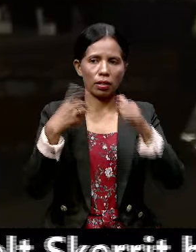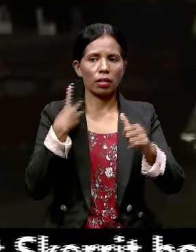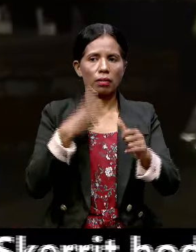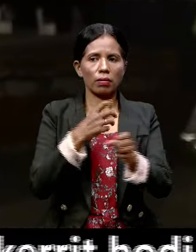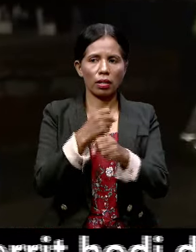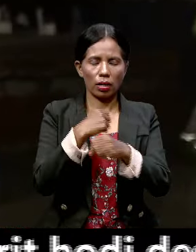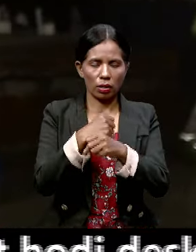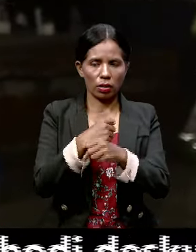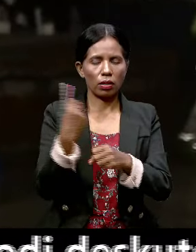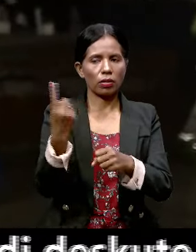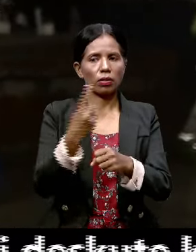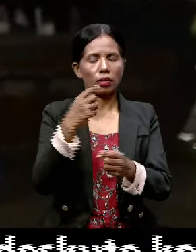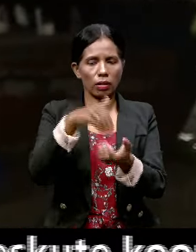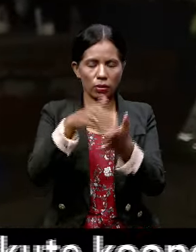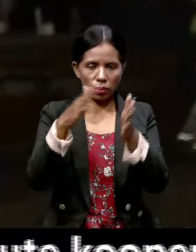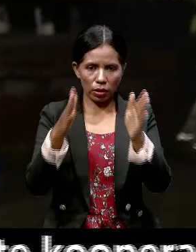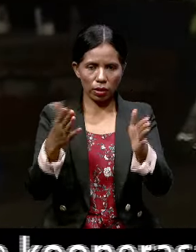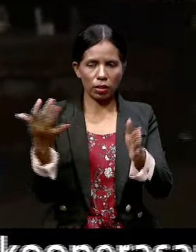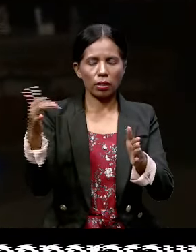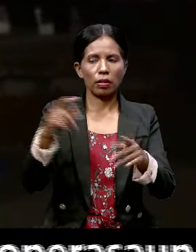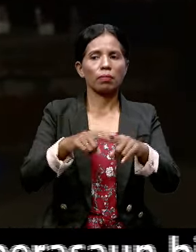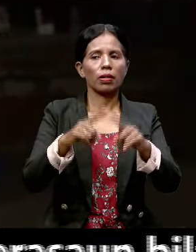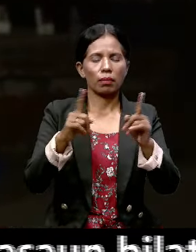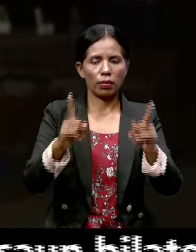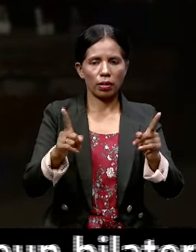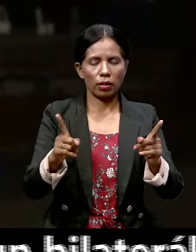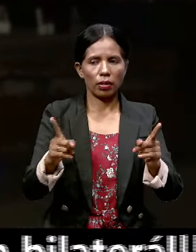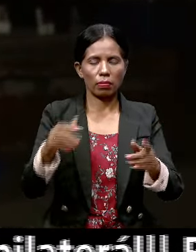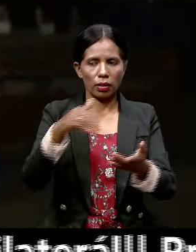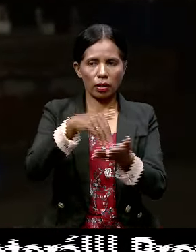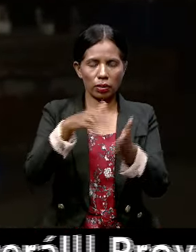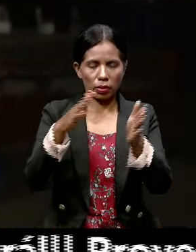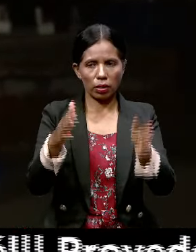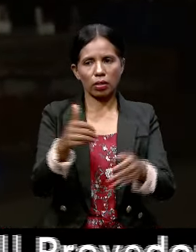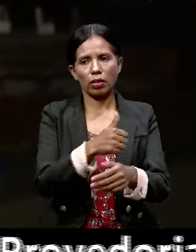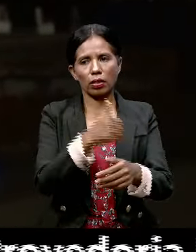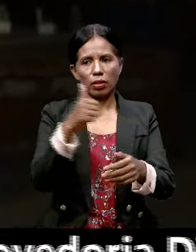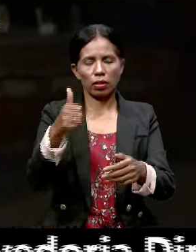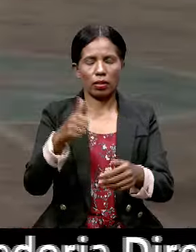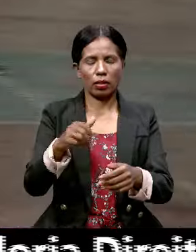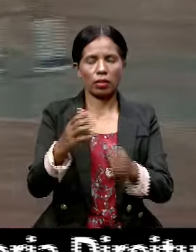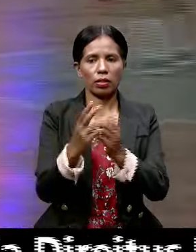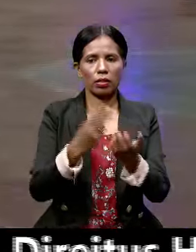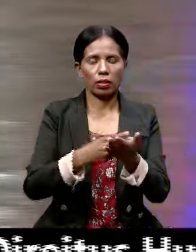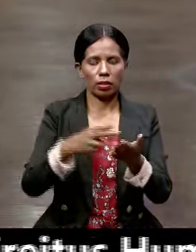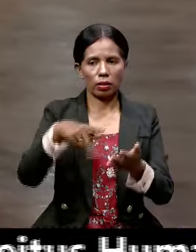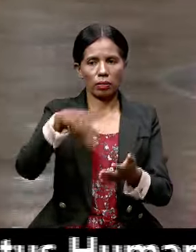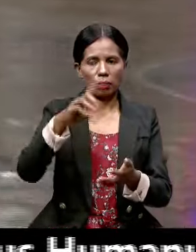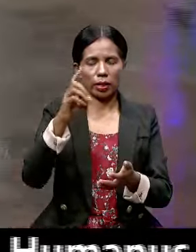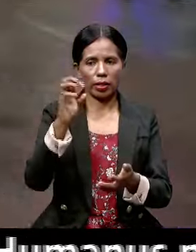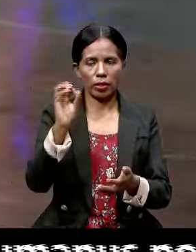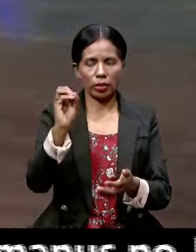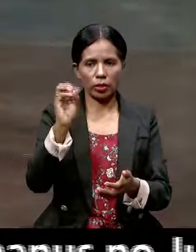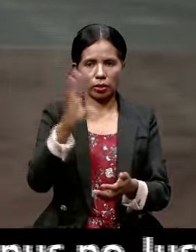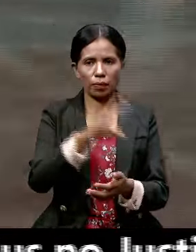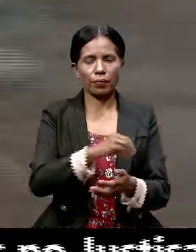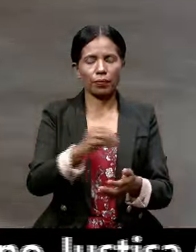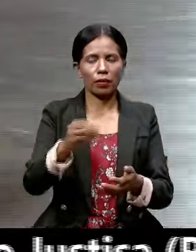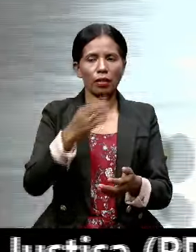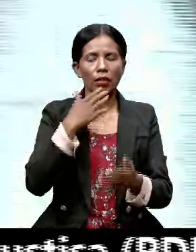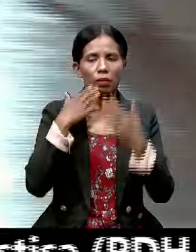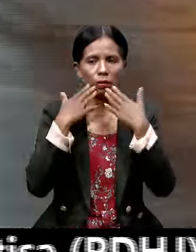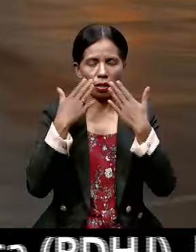halau la hostit ba alumni sira mabe ba mos estudante atual São Pedro nia. Além da comissão organizadora,